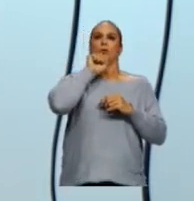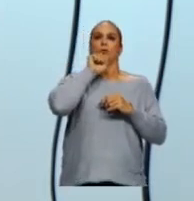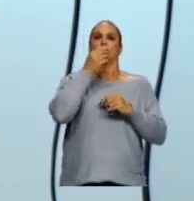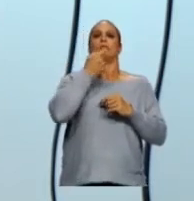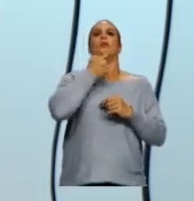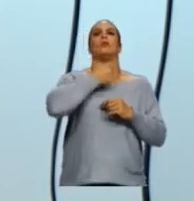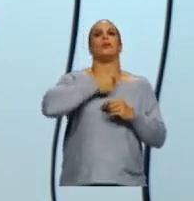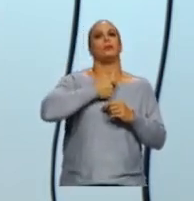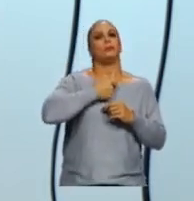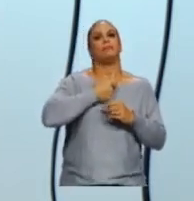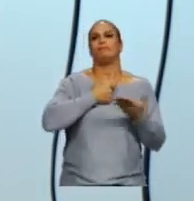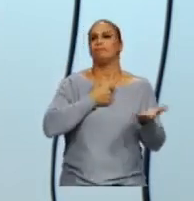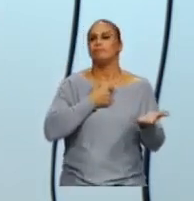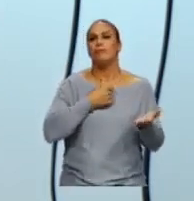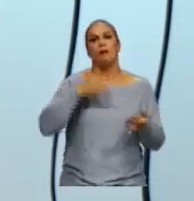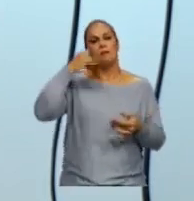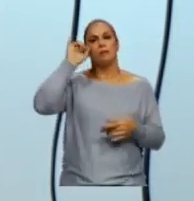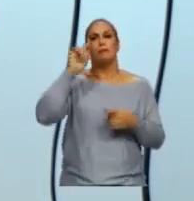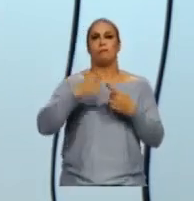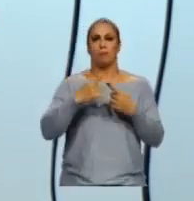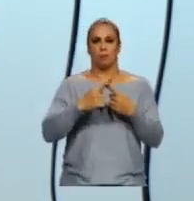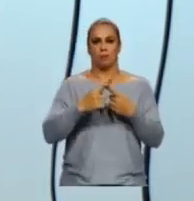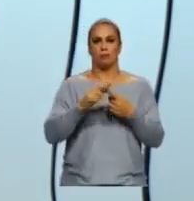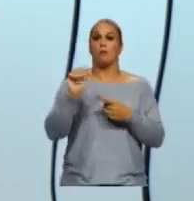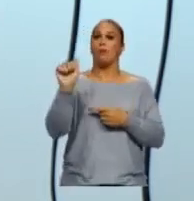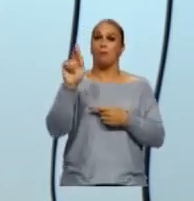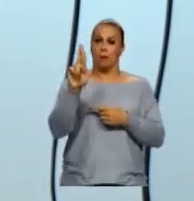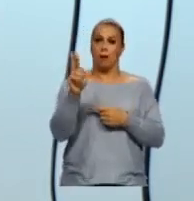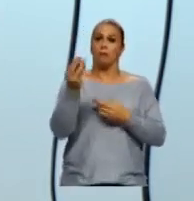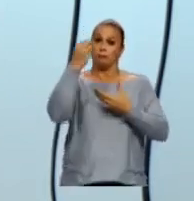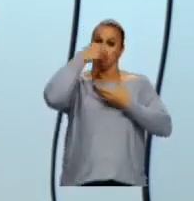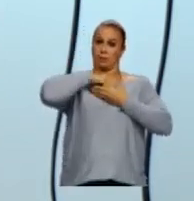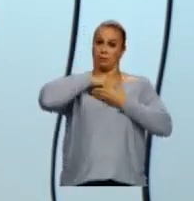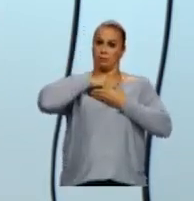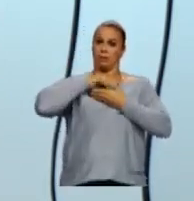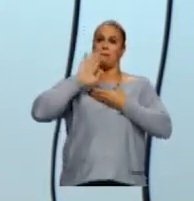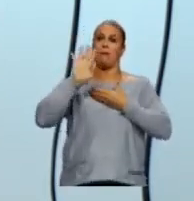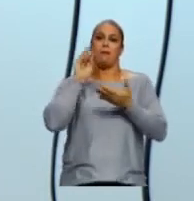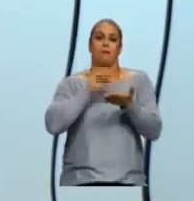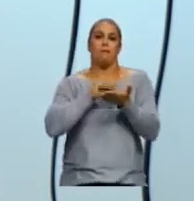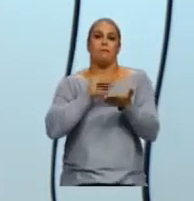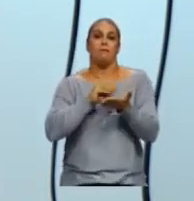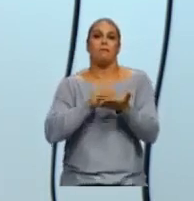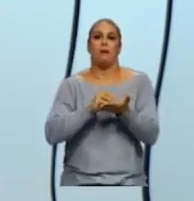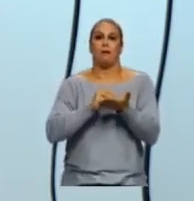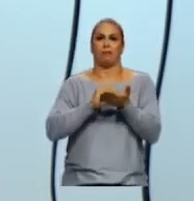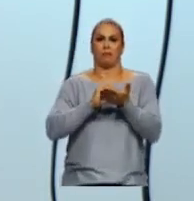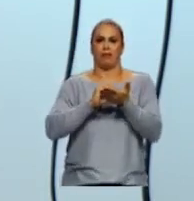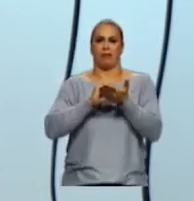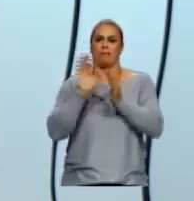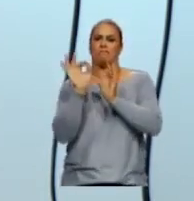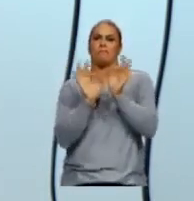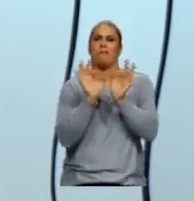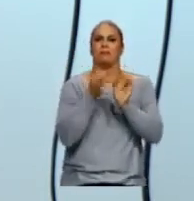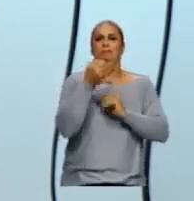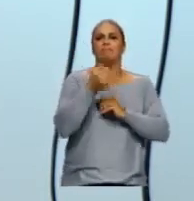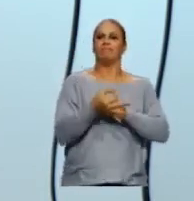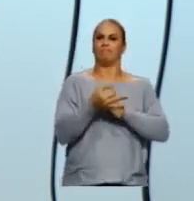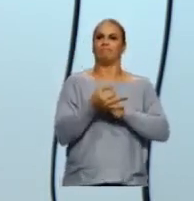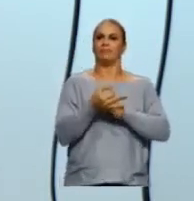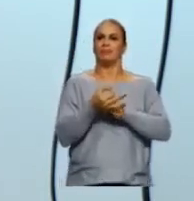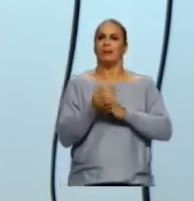porém ele não vai ser nem filtrado, nem umidificado e nem tampouco aquecido. Então vai chegar no